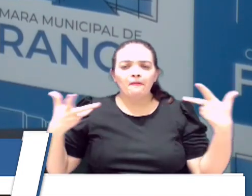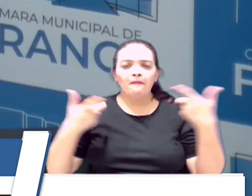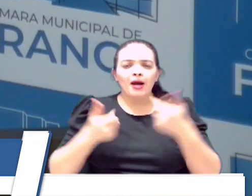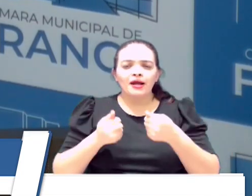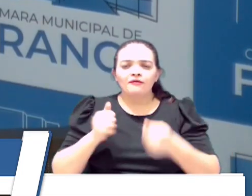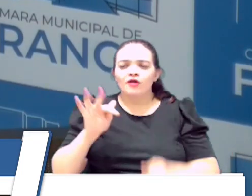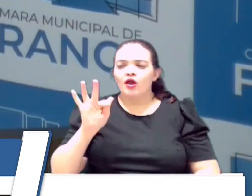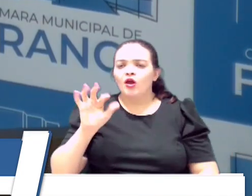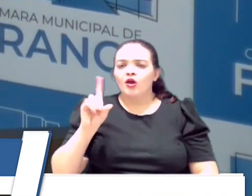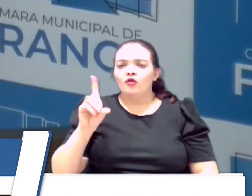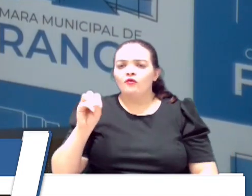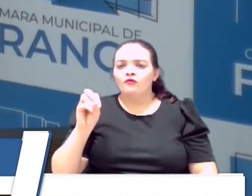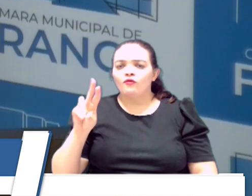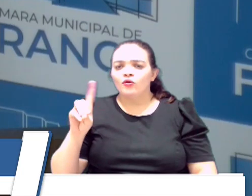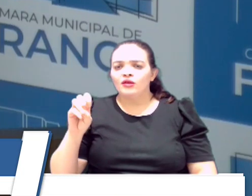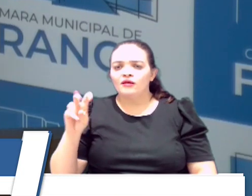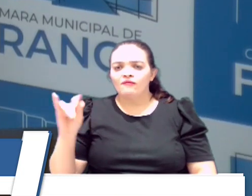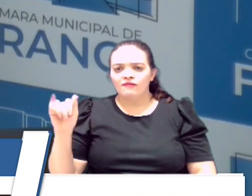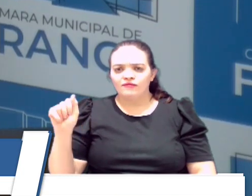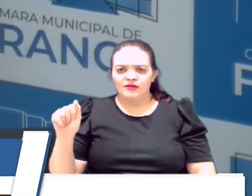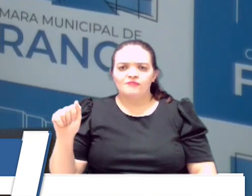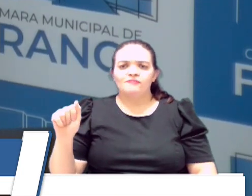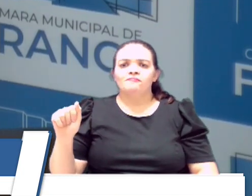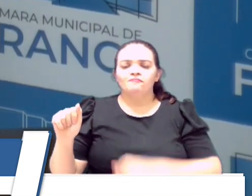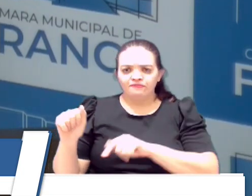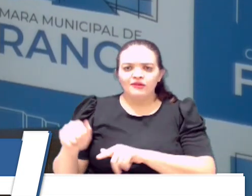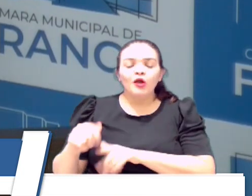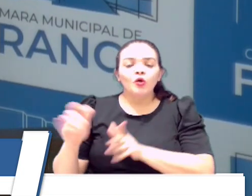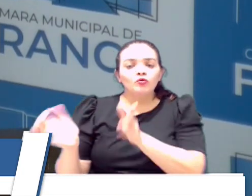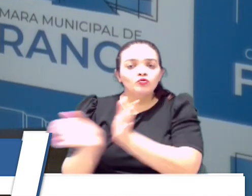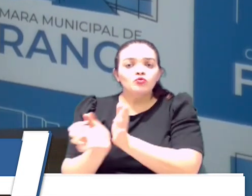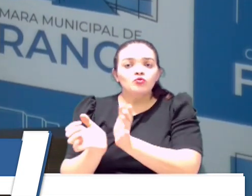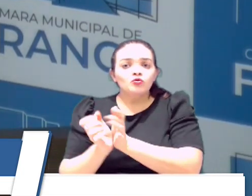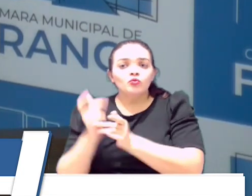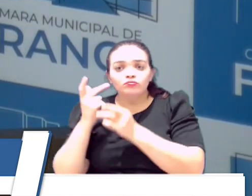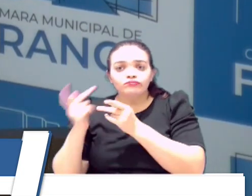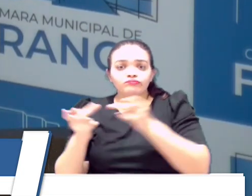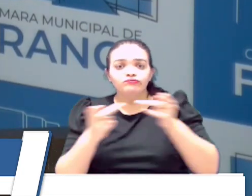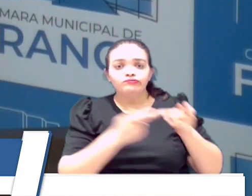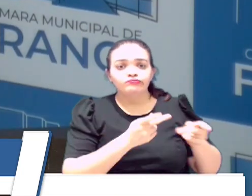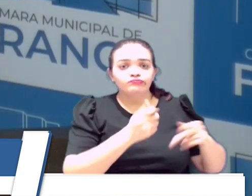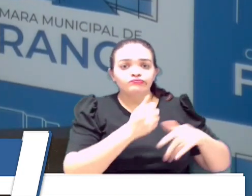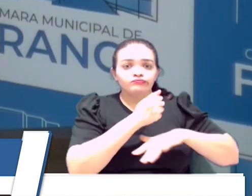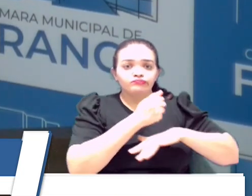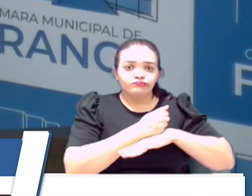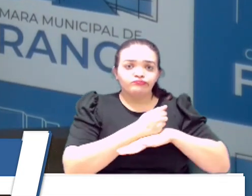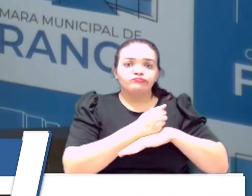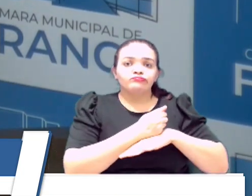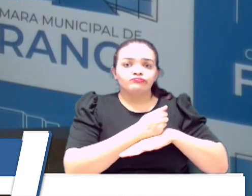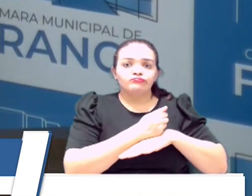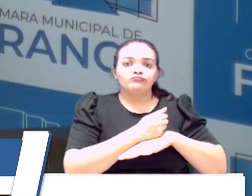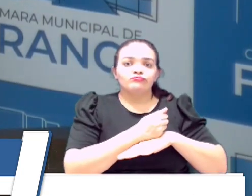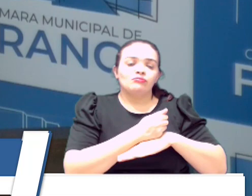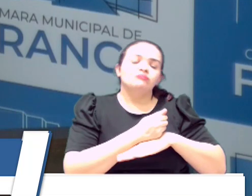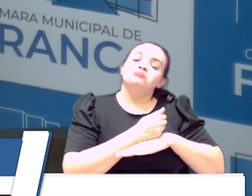Vida, talvez de todas as entidades que eu visitei em Franca, não desmerecendo, nem querer falar que uma é